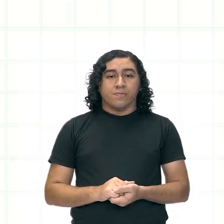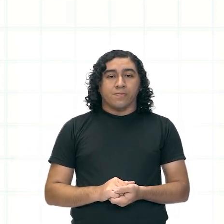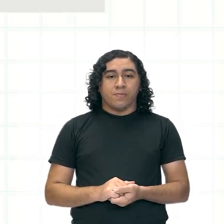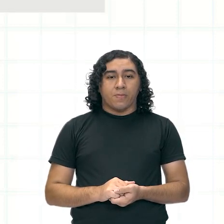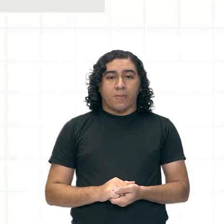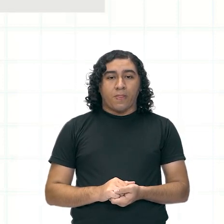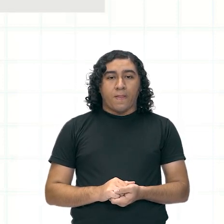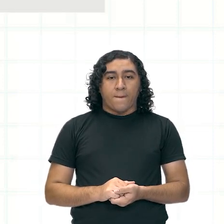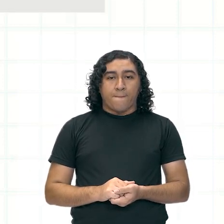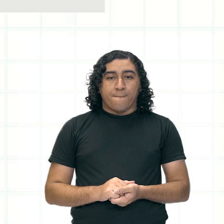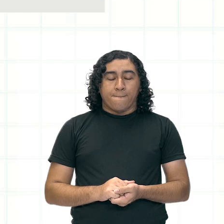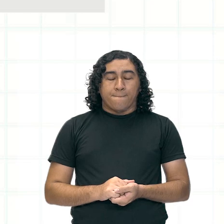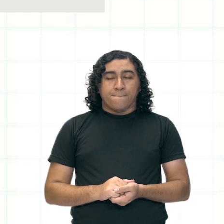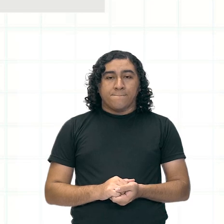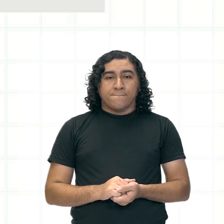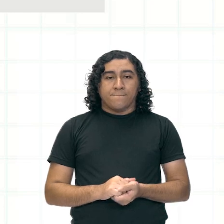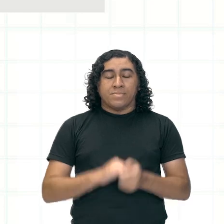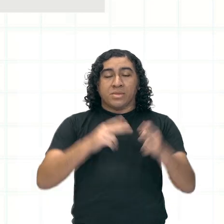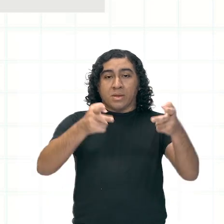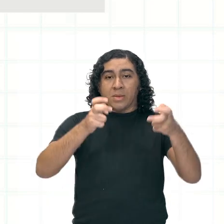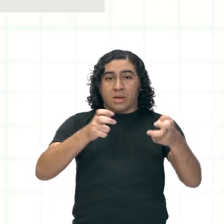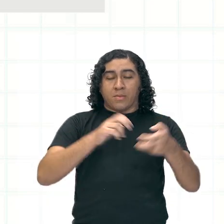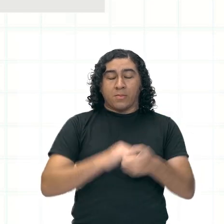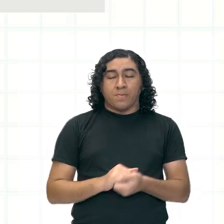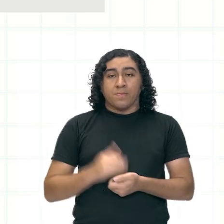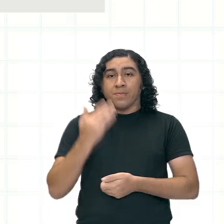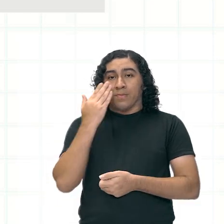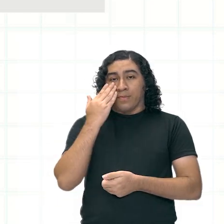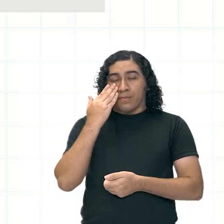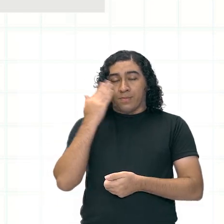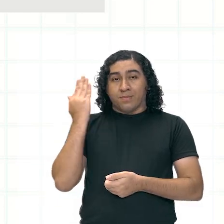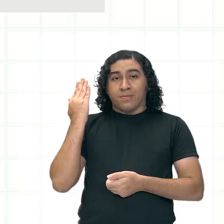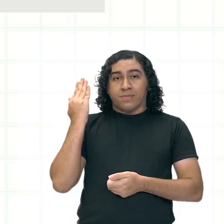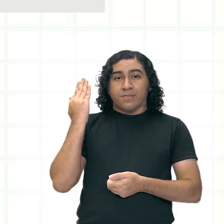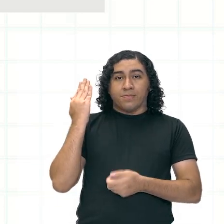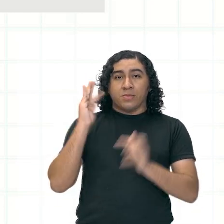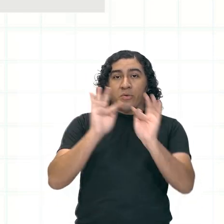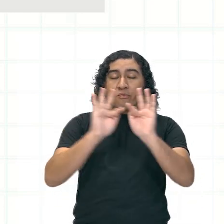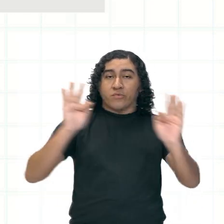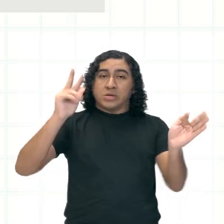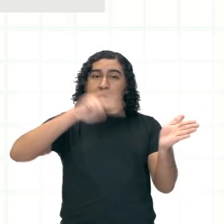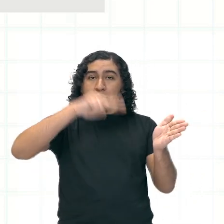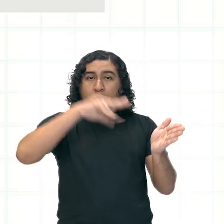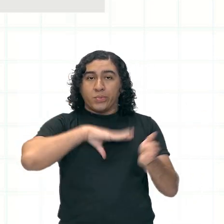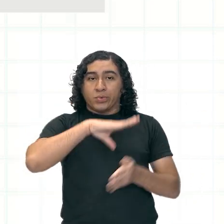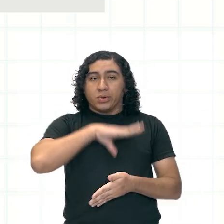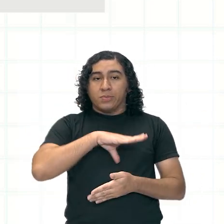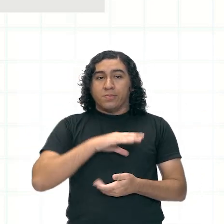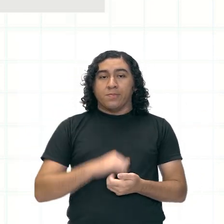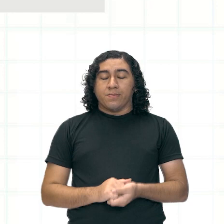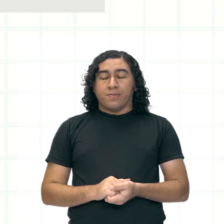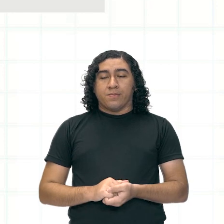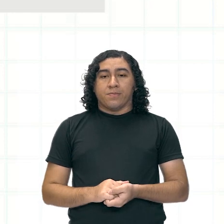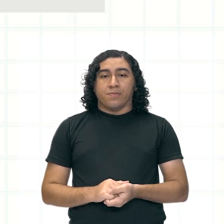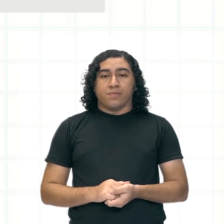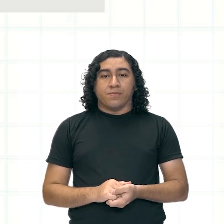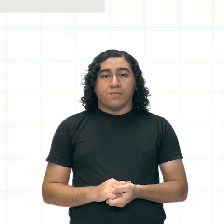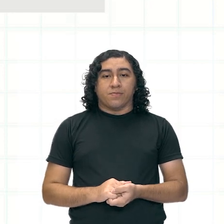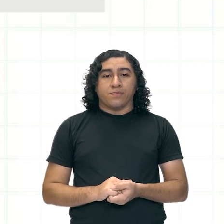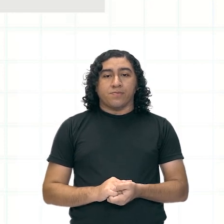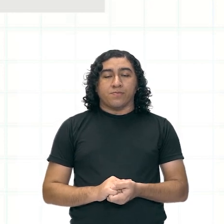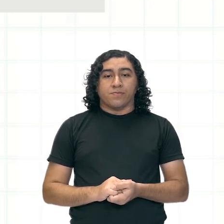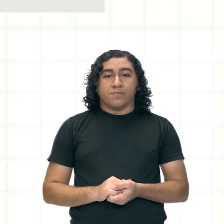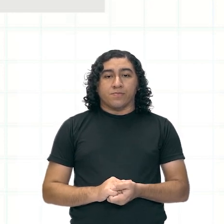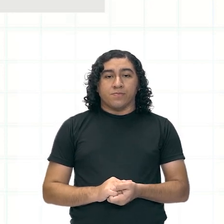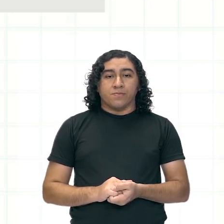seguir? Observem, fauna e flora são importantes, ok? Fauna e flora